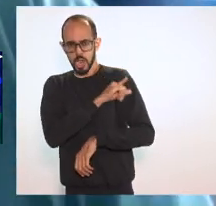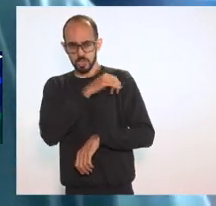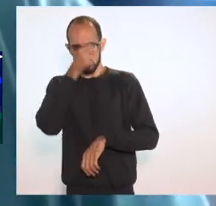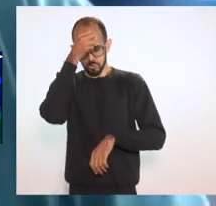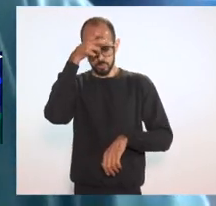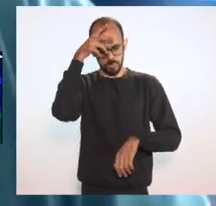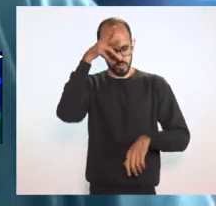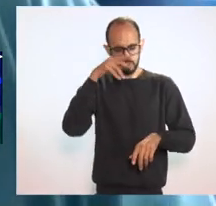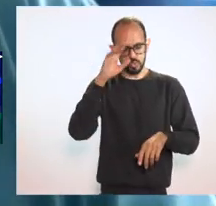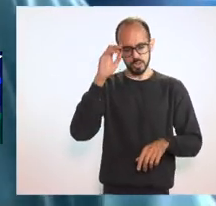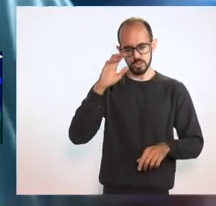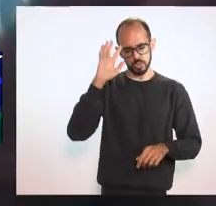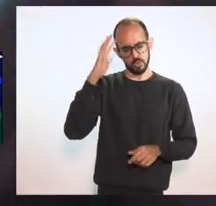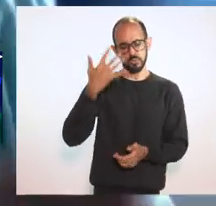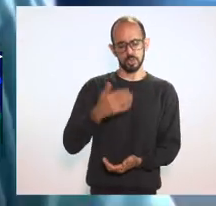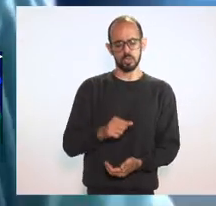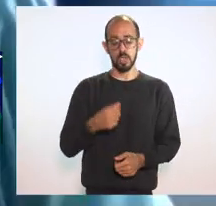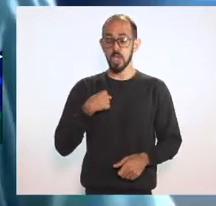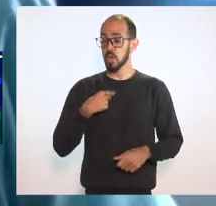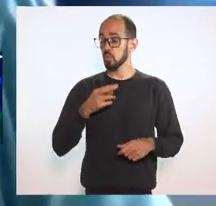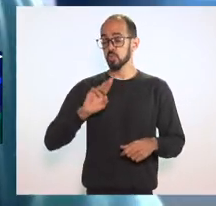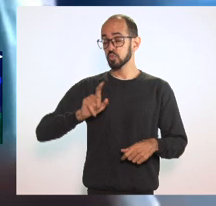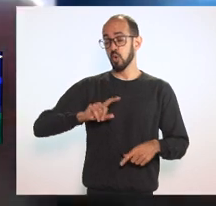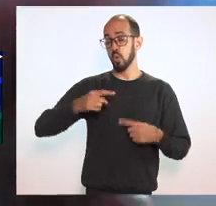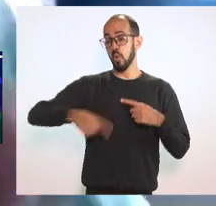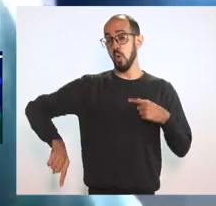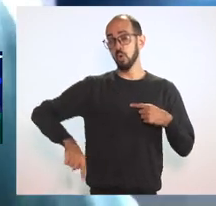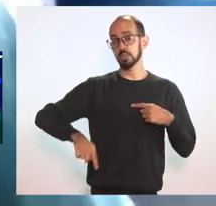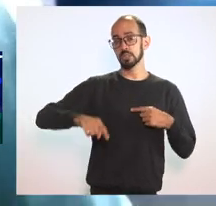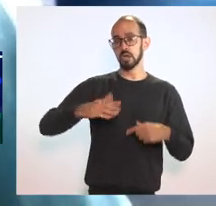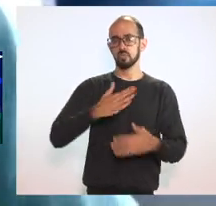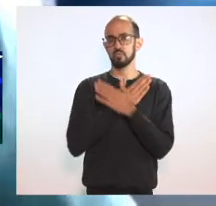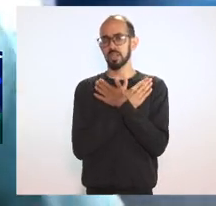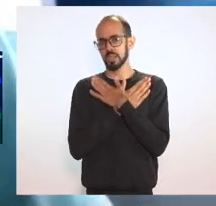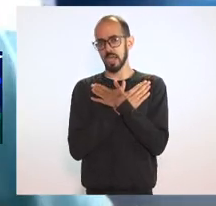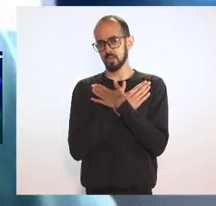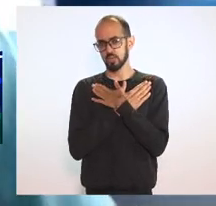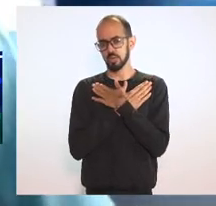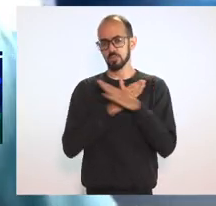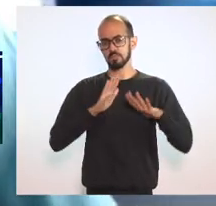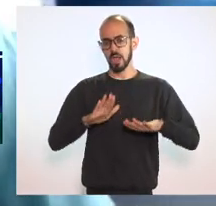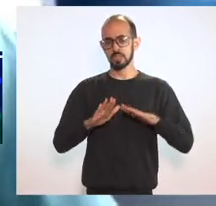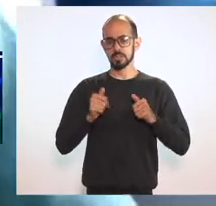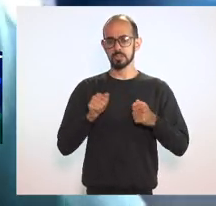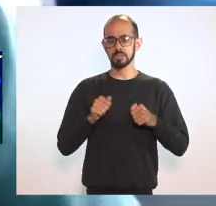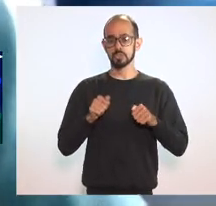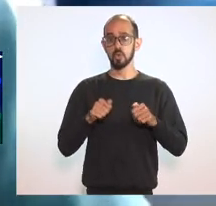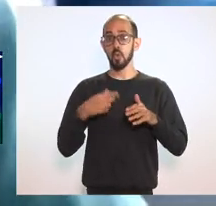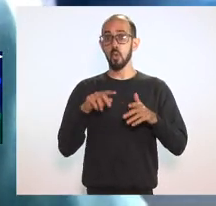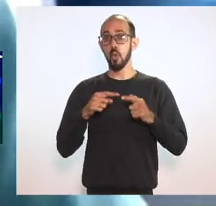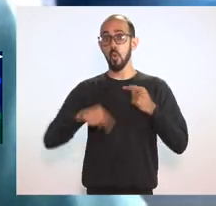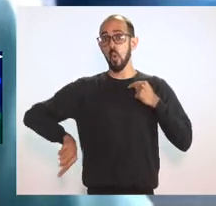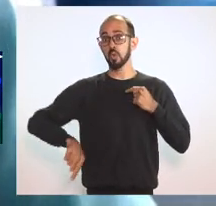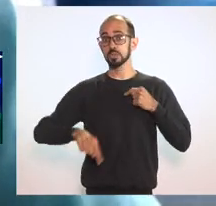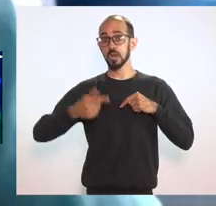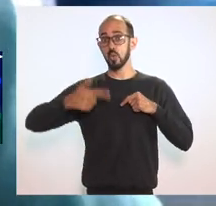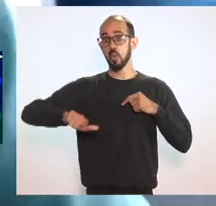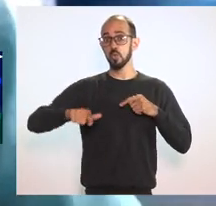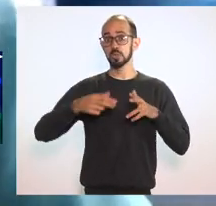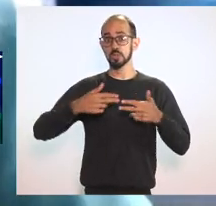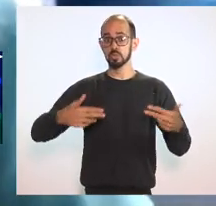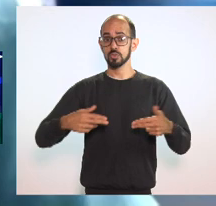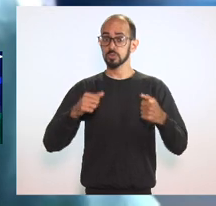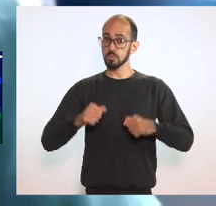não show contra feriado feriado desacompanhado de outras medidas que podem curtir